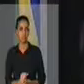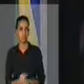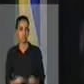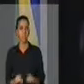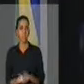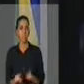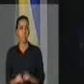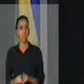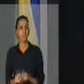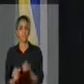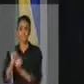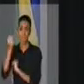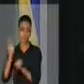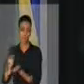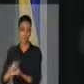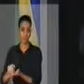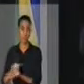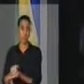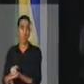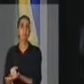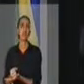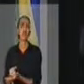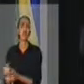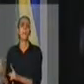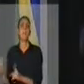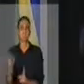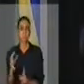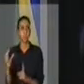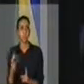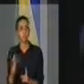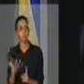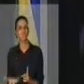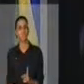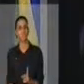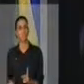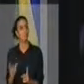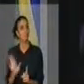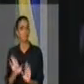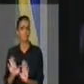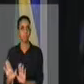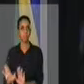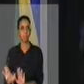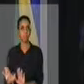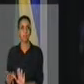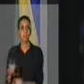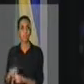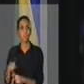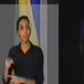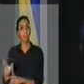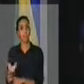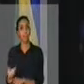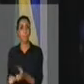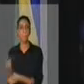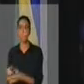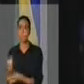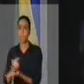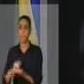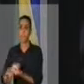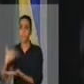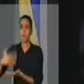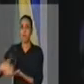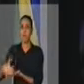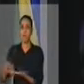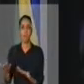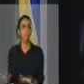pressão da indústria farmacêutica em descontinuar a produção de medicamentos baratos, eficazes,